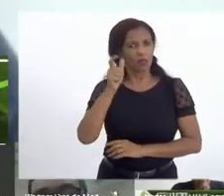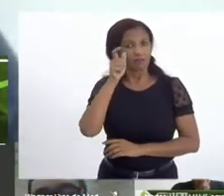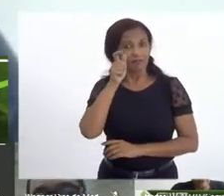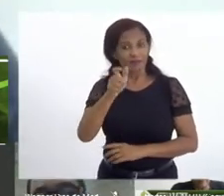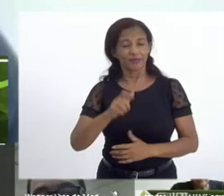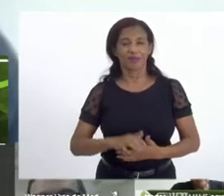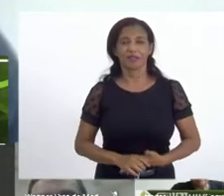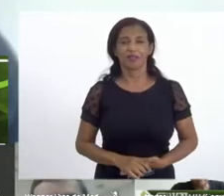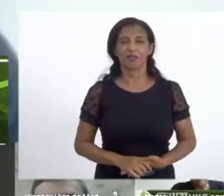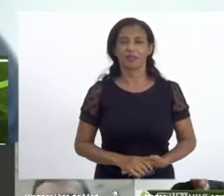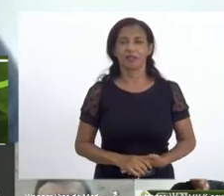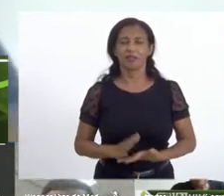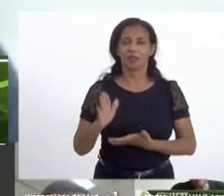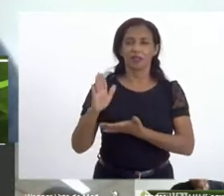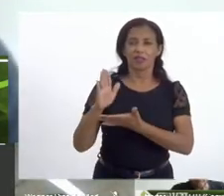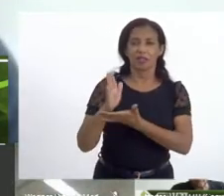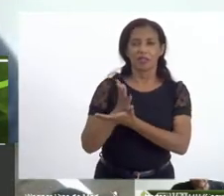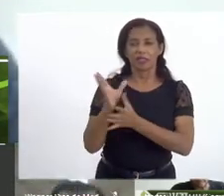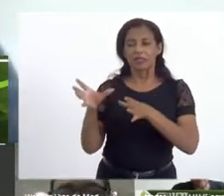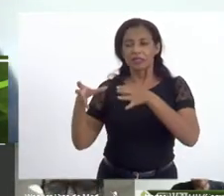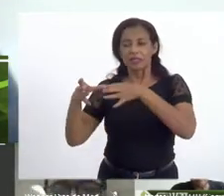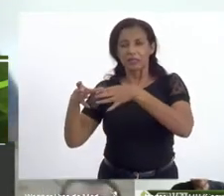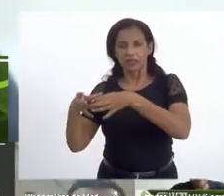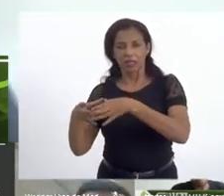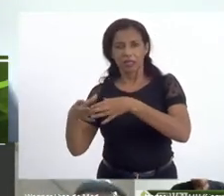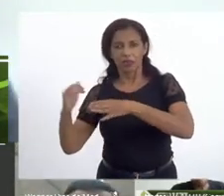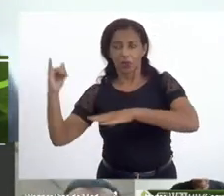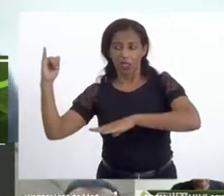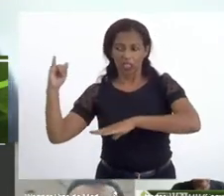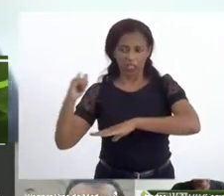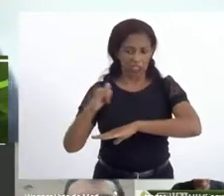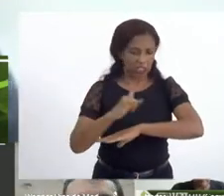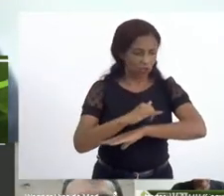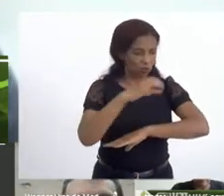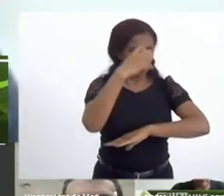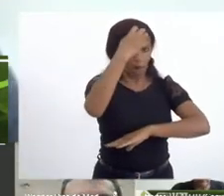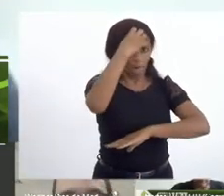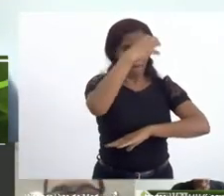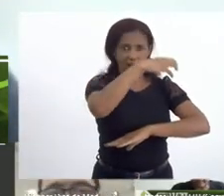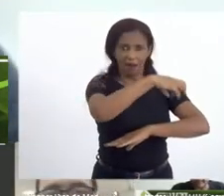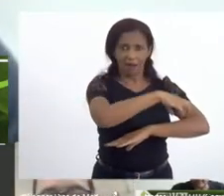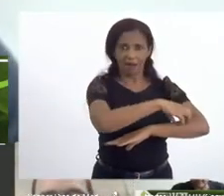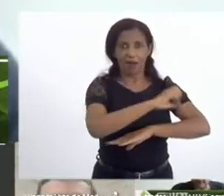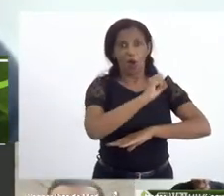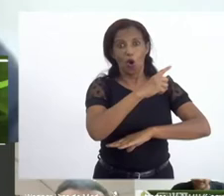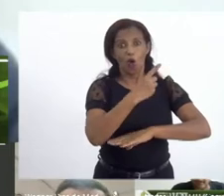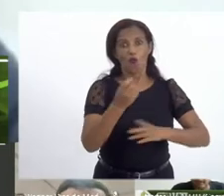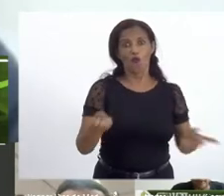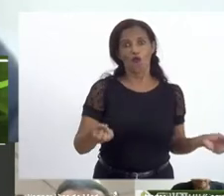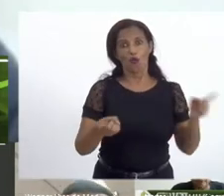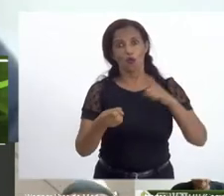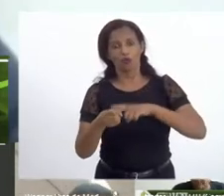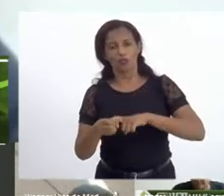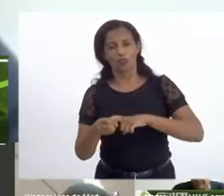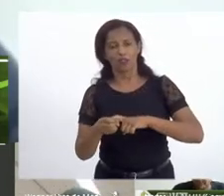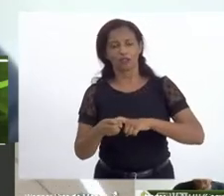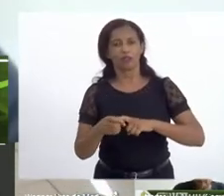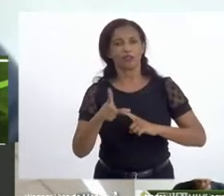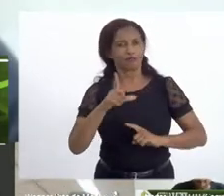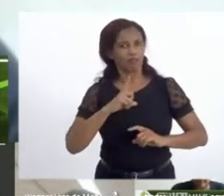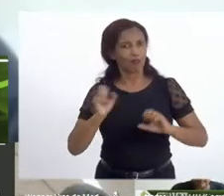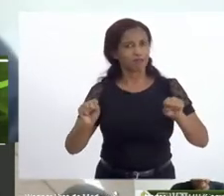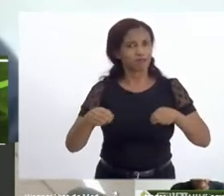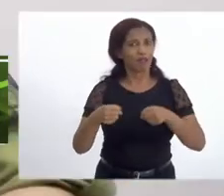interessante, tanto os voos indo para Angra como saindo de Angra. Então, ou seja, percebe-se que tem